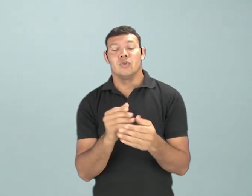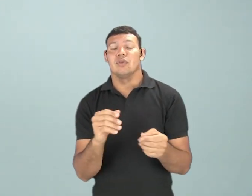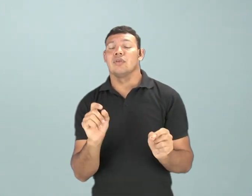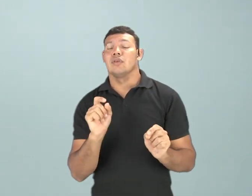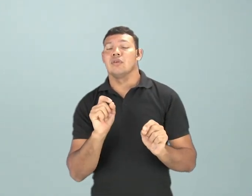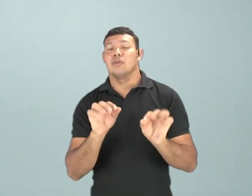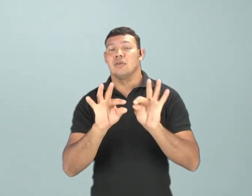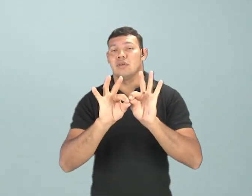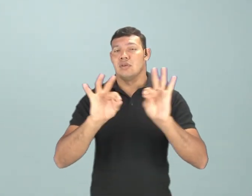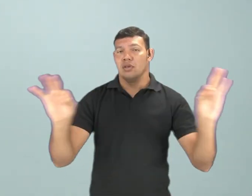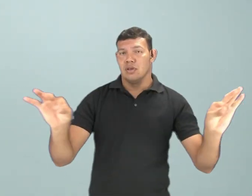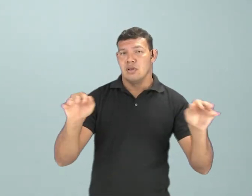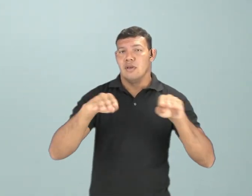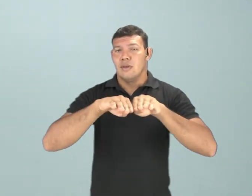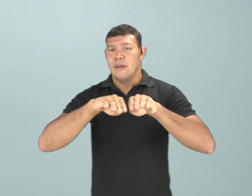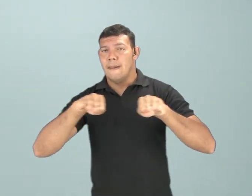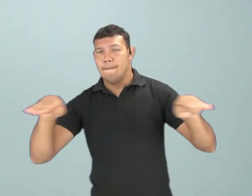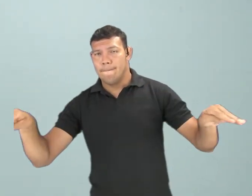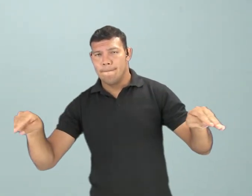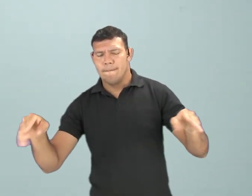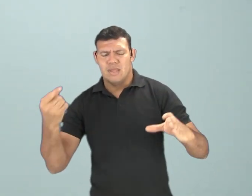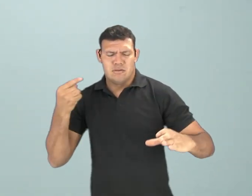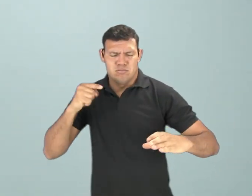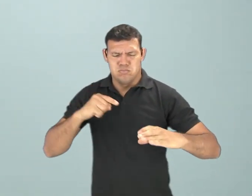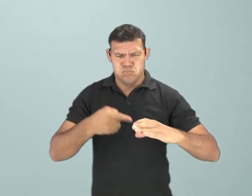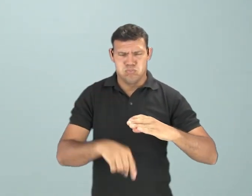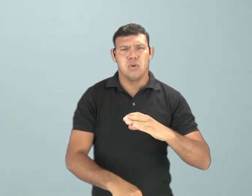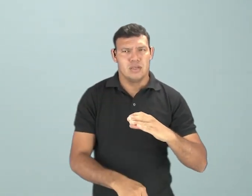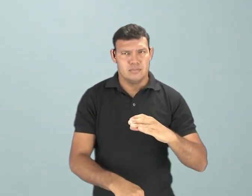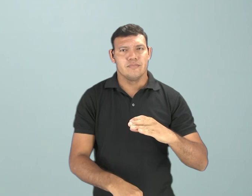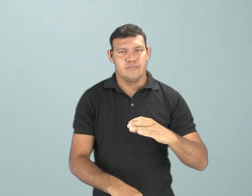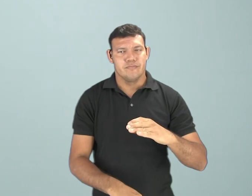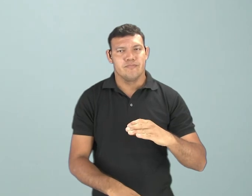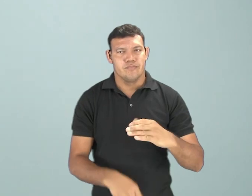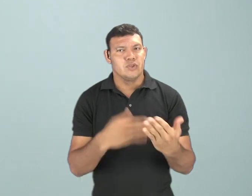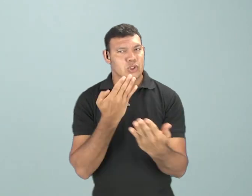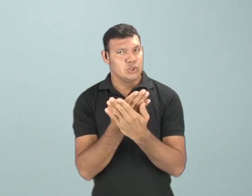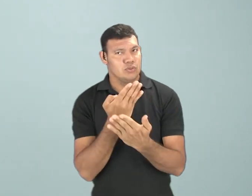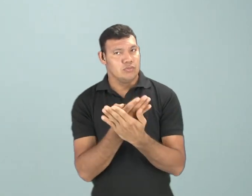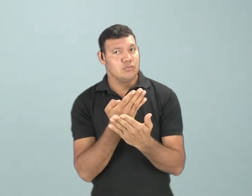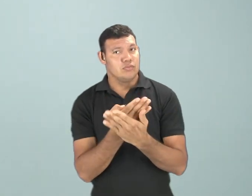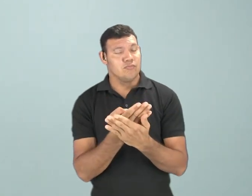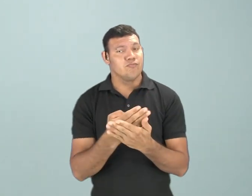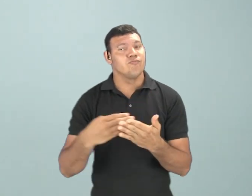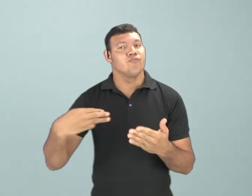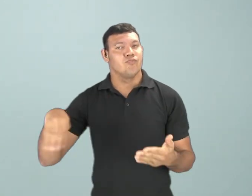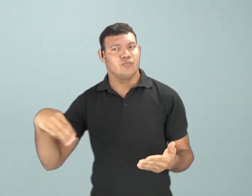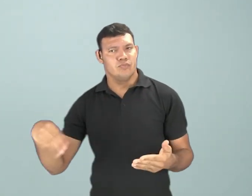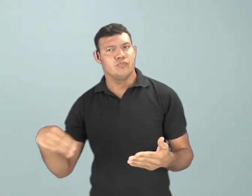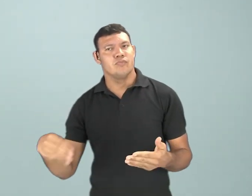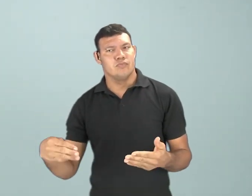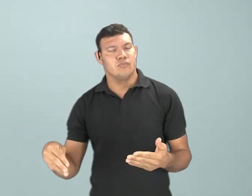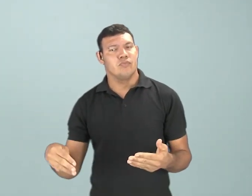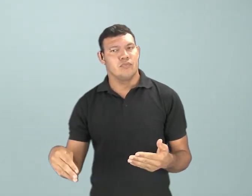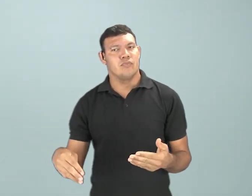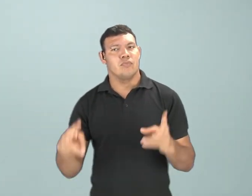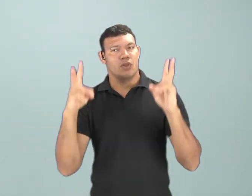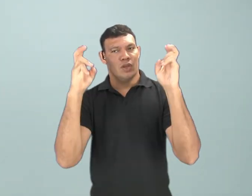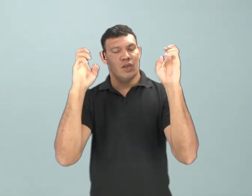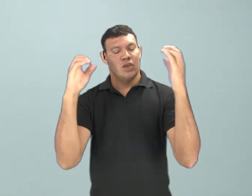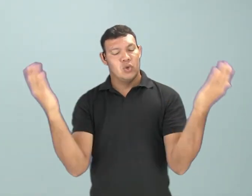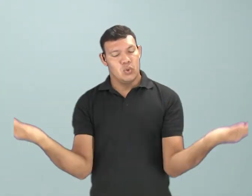a o estudo de retas e planos da eu peço a vocês que aprofundem os seus conhecimentos matemática